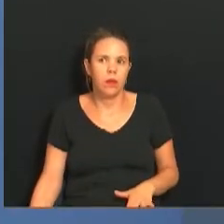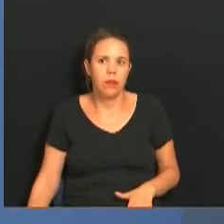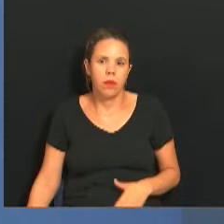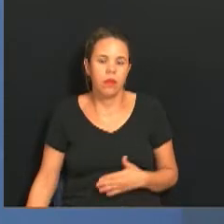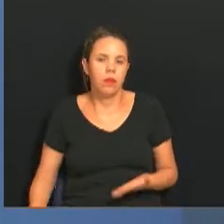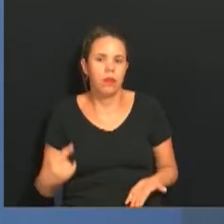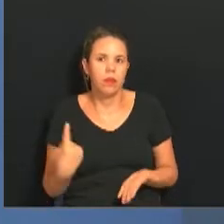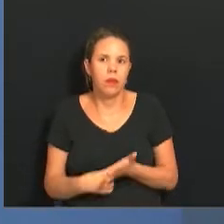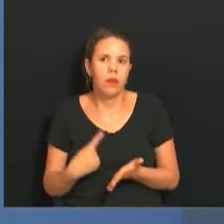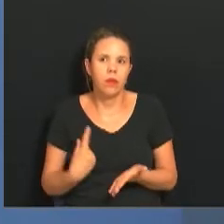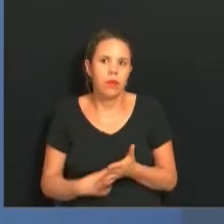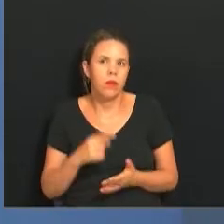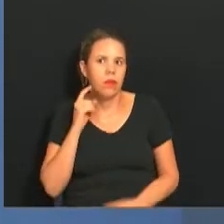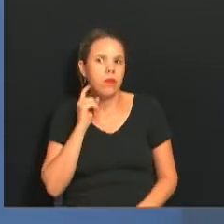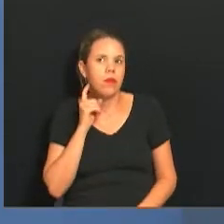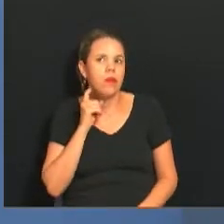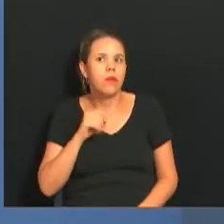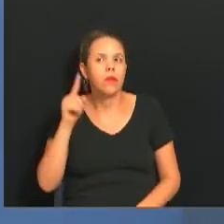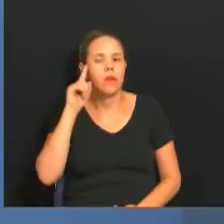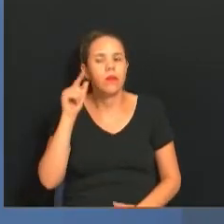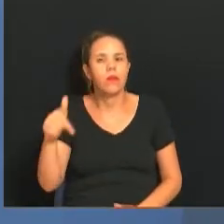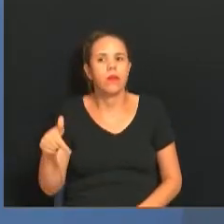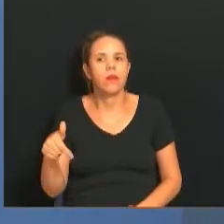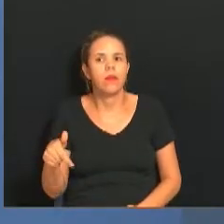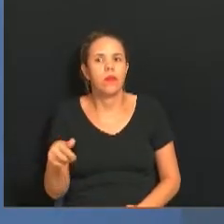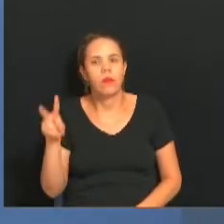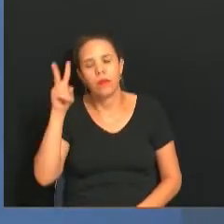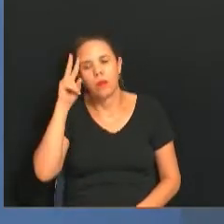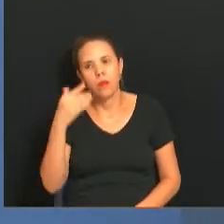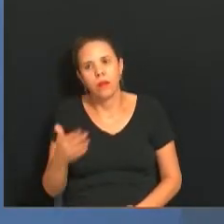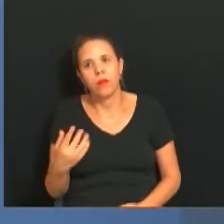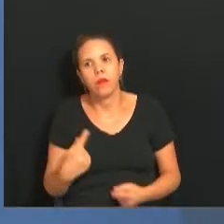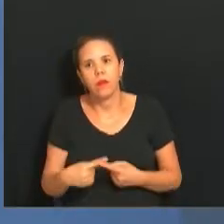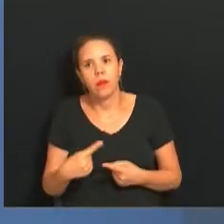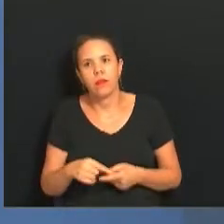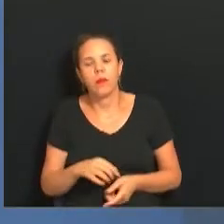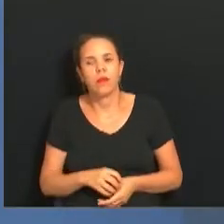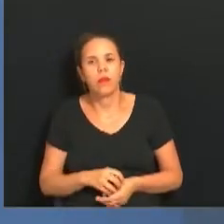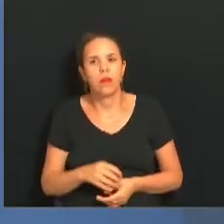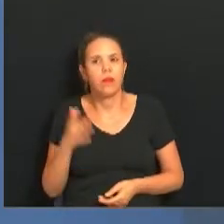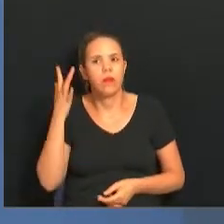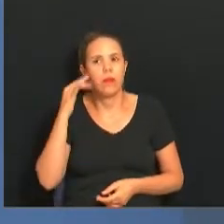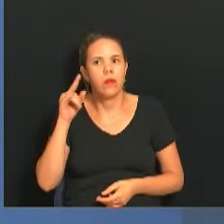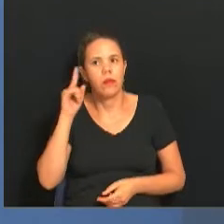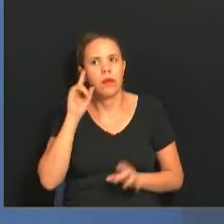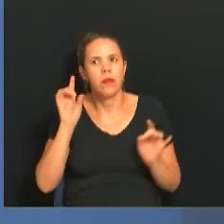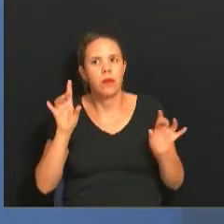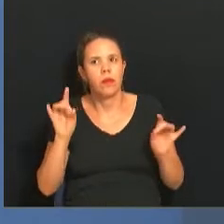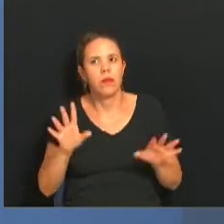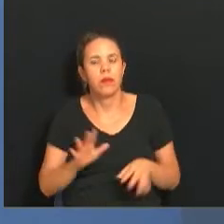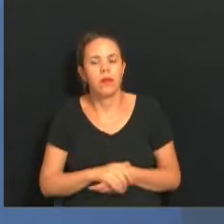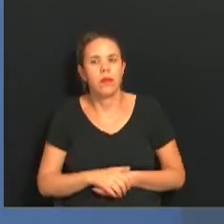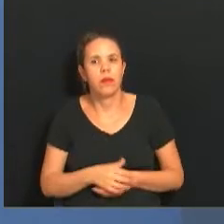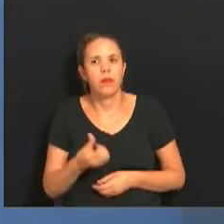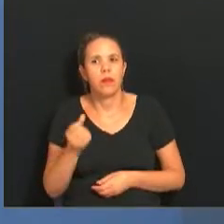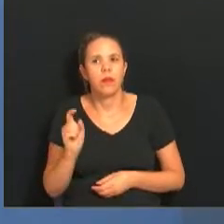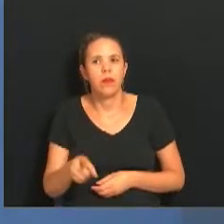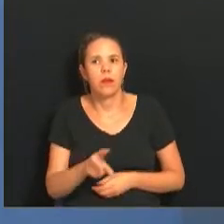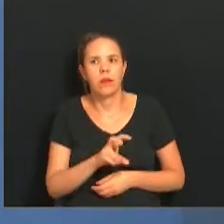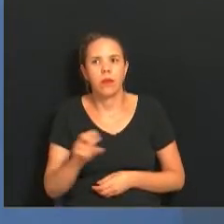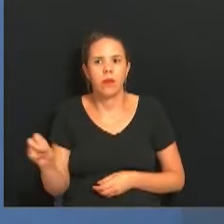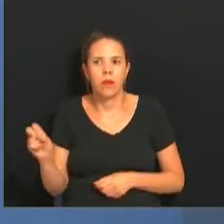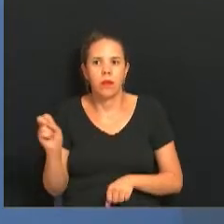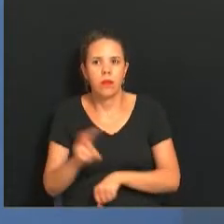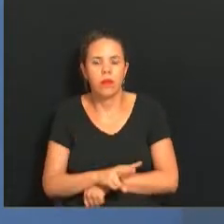agendamento entre os dias 7, a partir de segunda-feira. Até porque, gente, amanhã tem dia D, mas as 6.500 vagas que